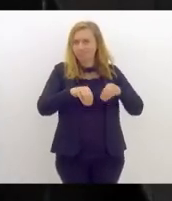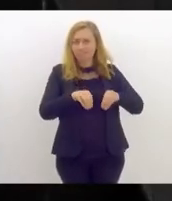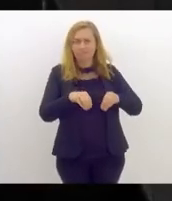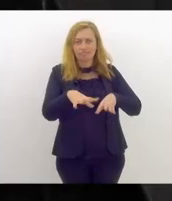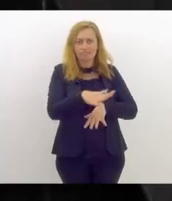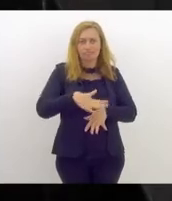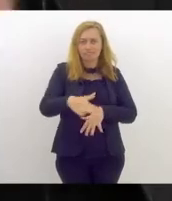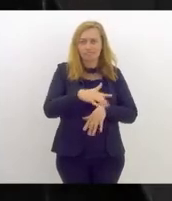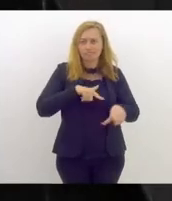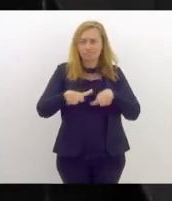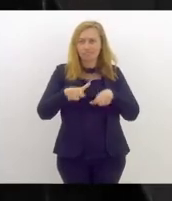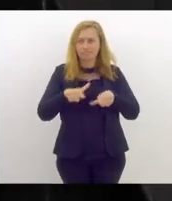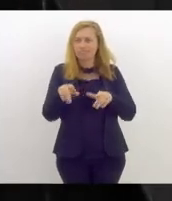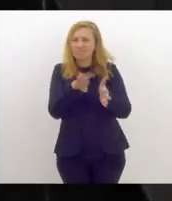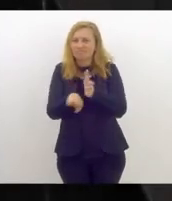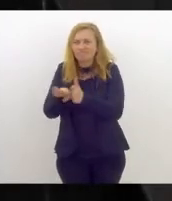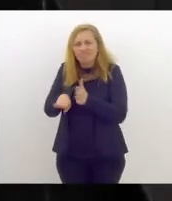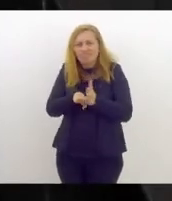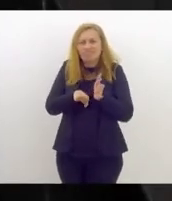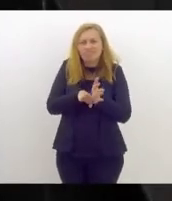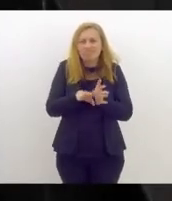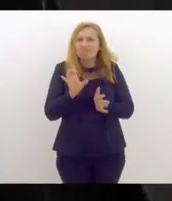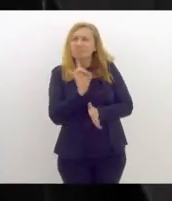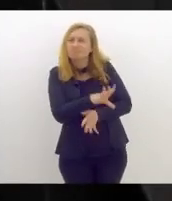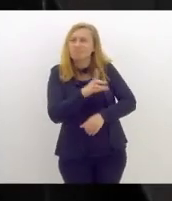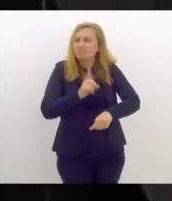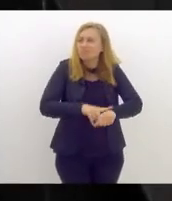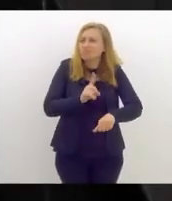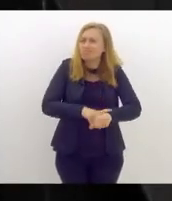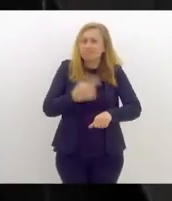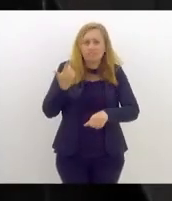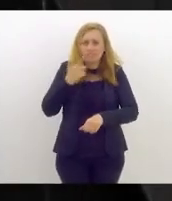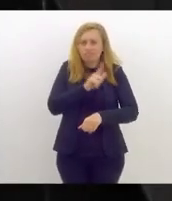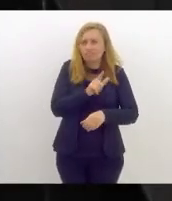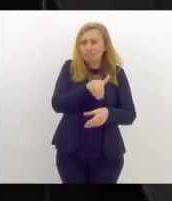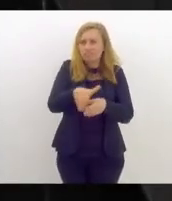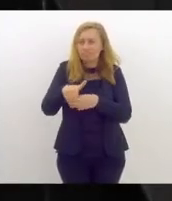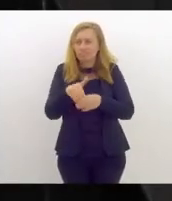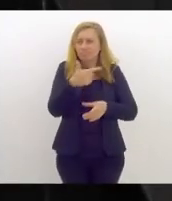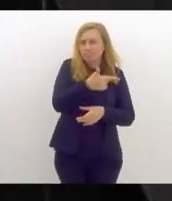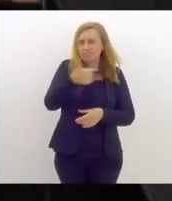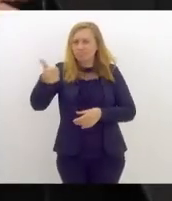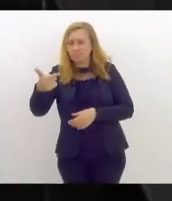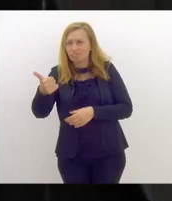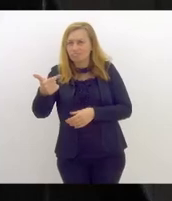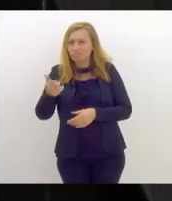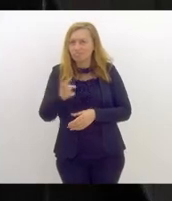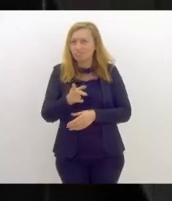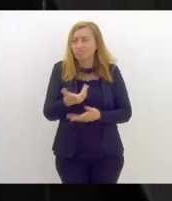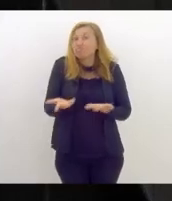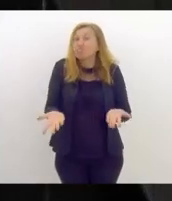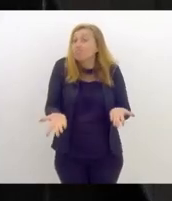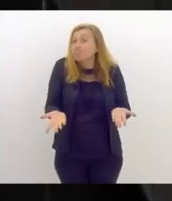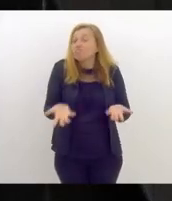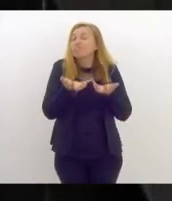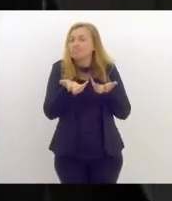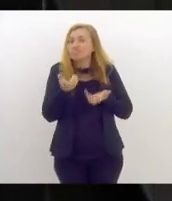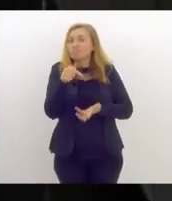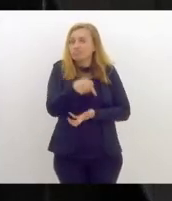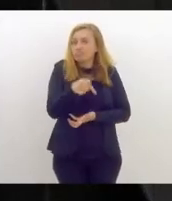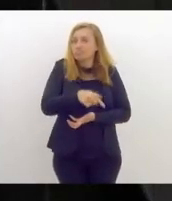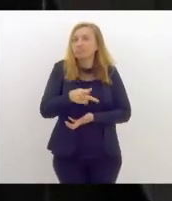um conjunto de gastos de última hora para tentar ganhar a eleição de 2022 e também não autorizou o mercado então eu quero aqui